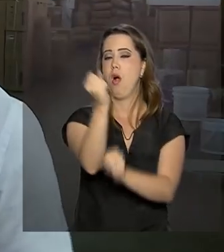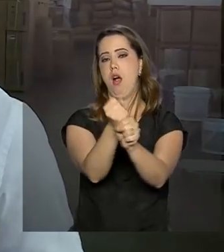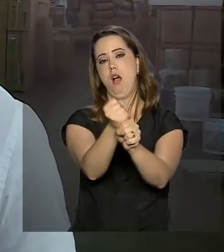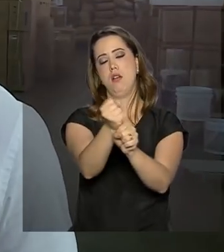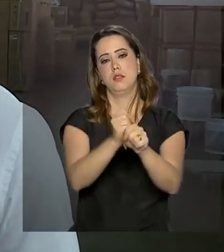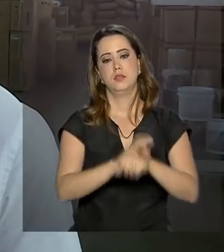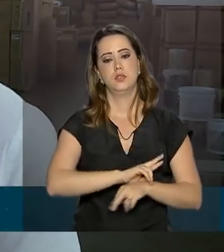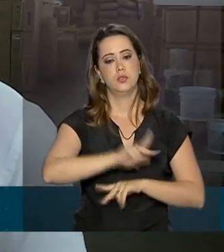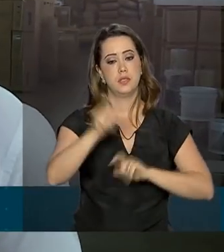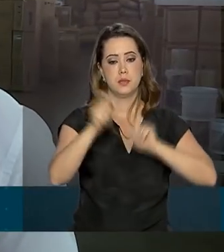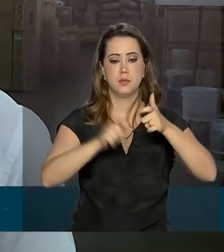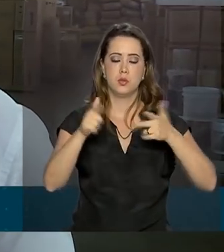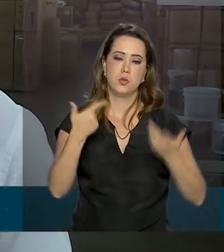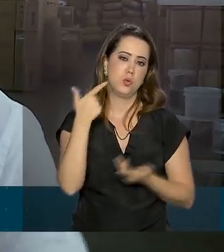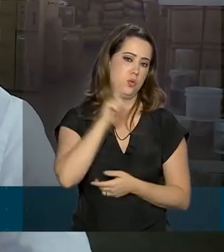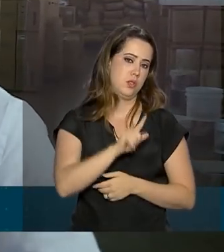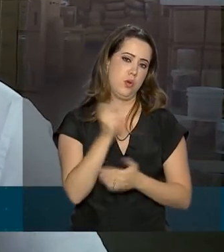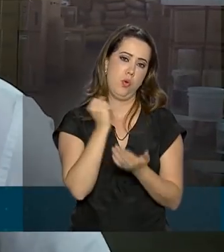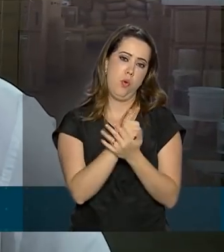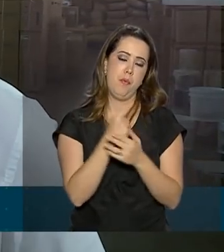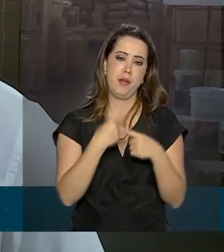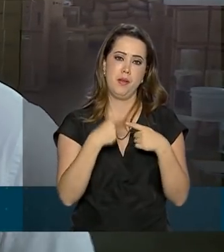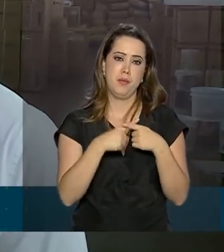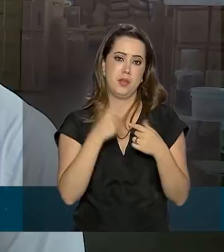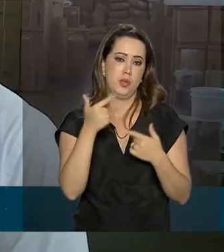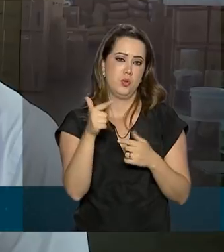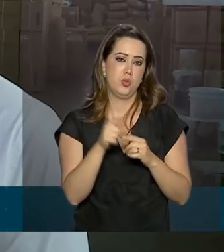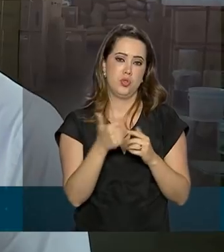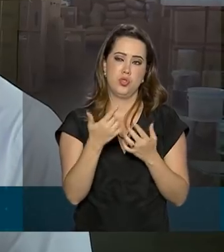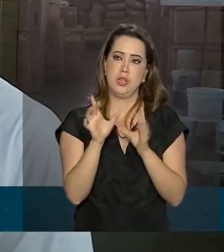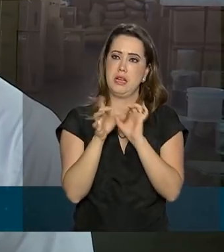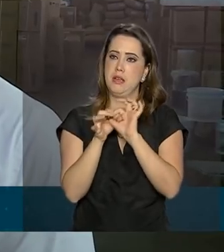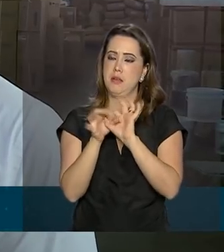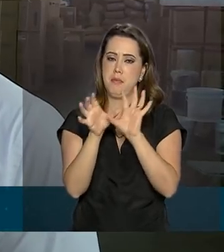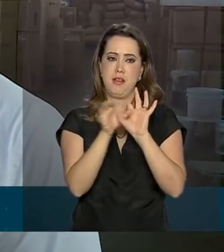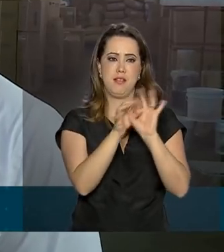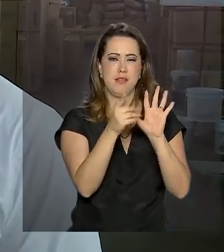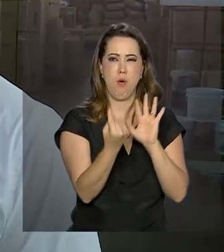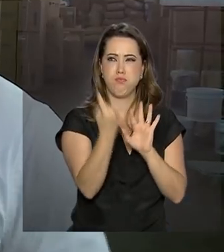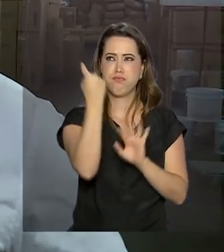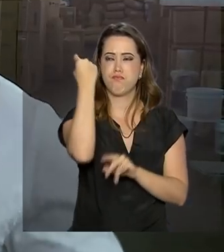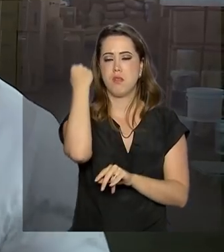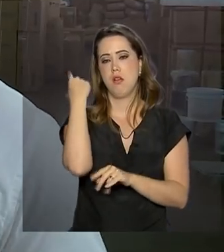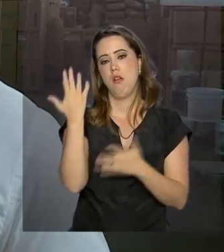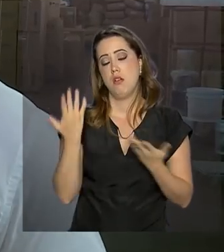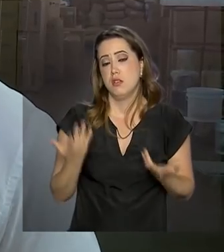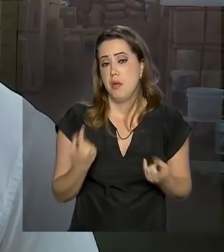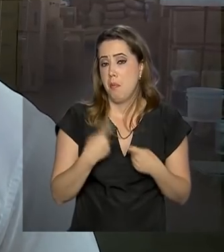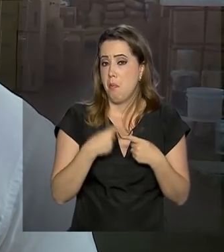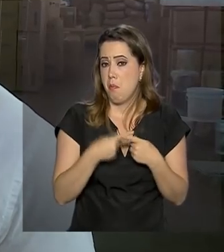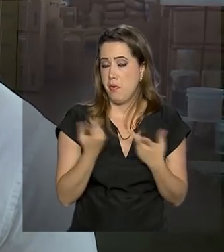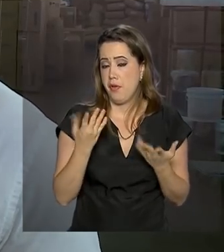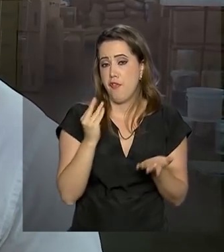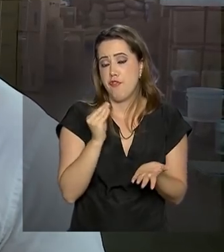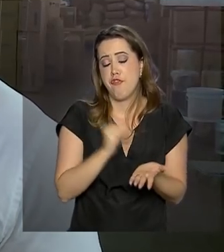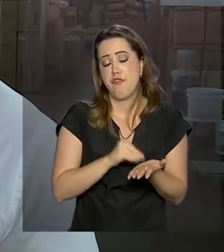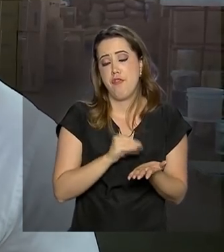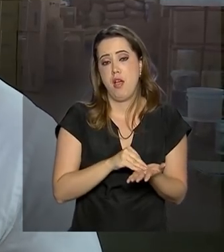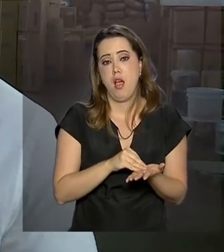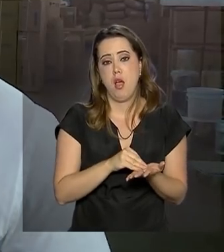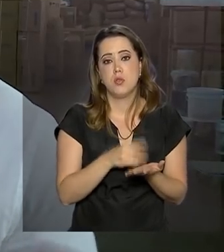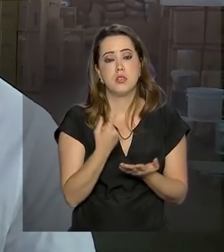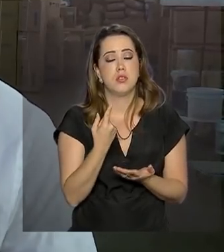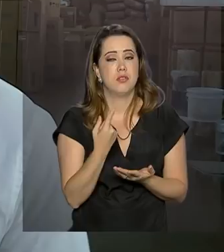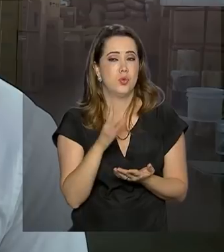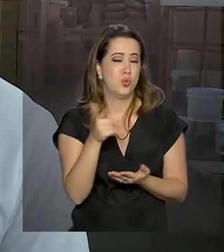Vários clientes, por exemplo, que não poderiam comprar de mim porque eu não tinha algumas licenças ainda previstas para a época. Não pela falta de